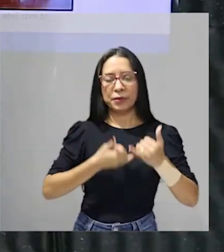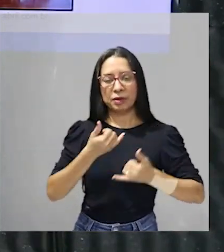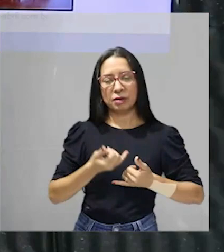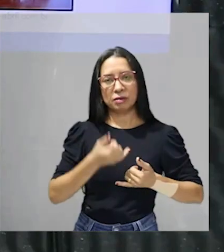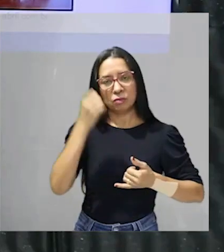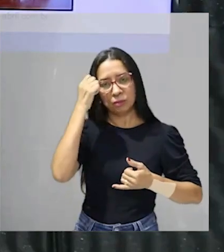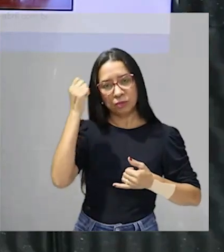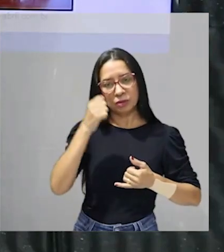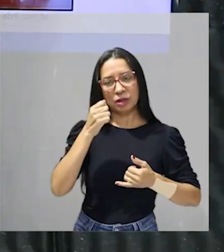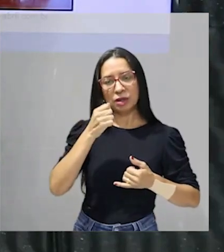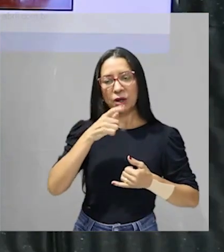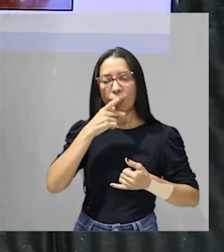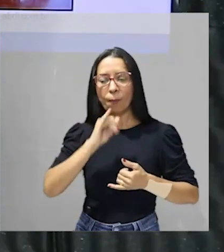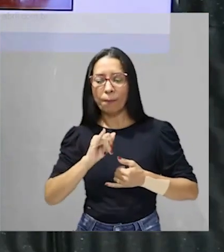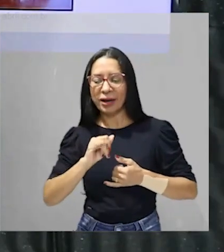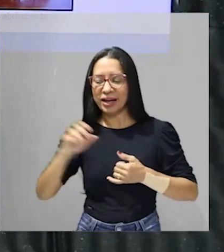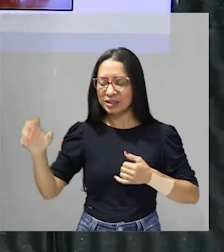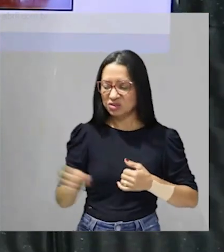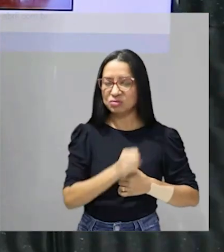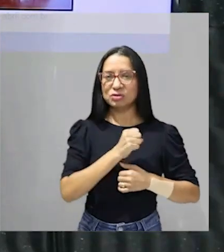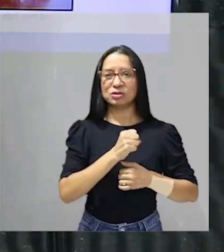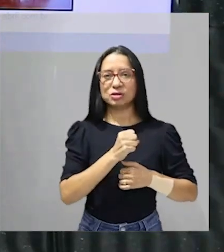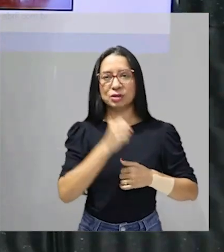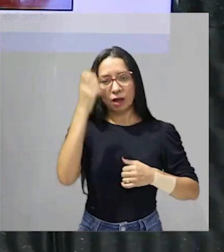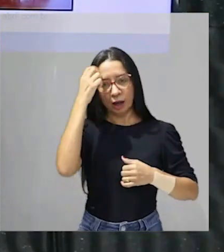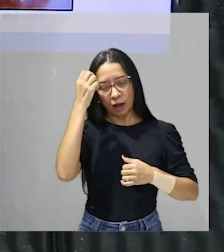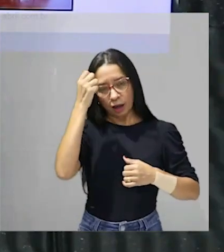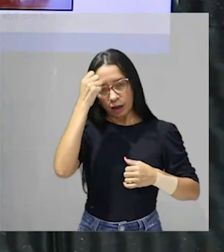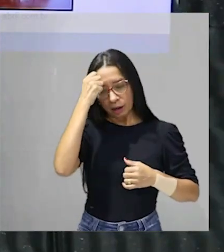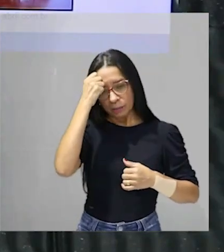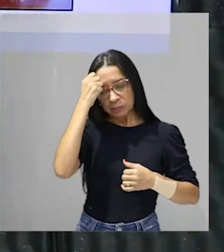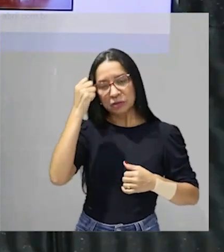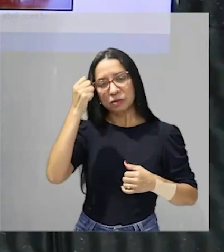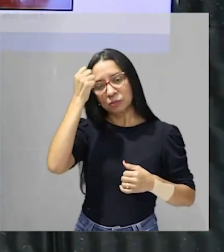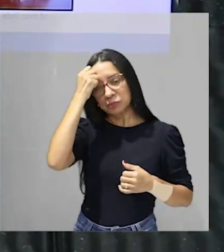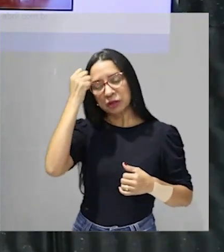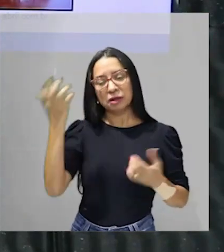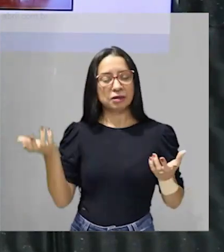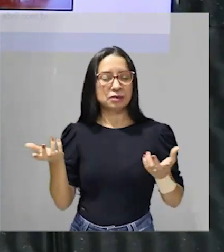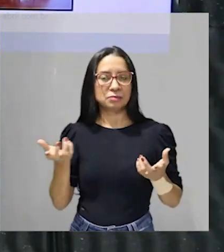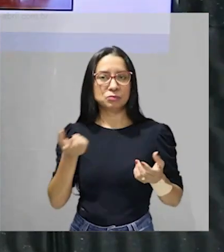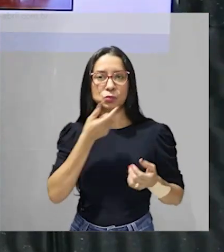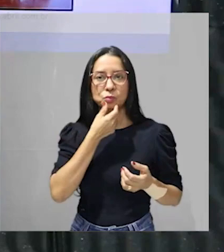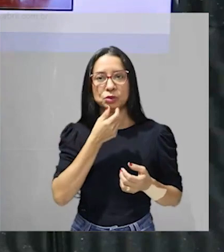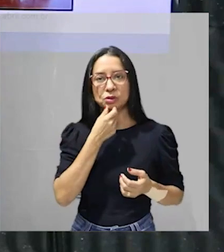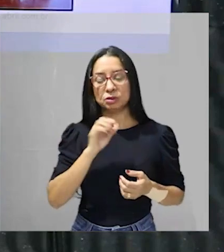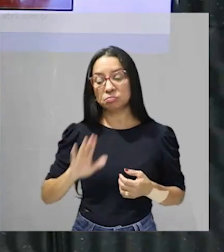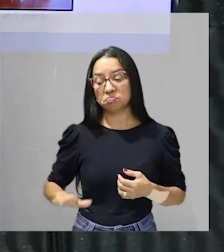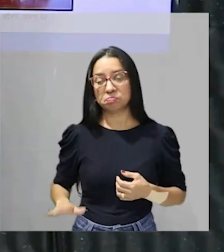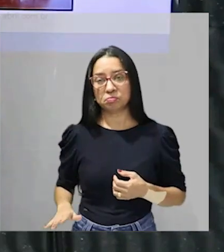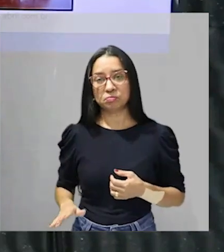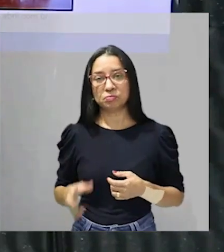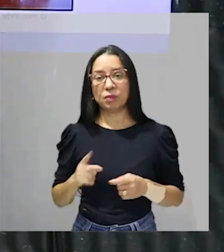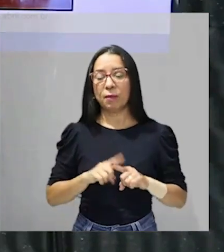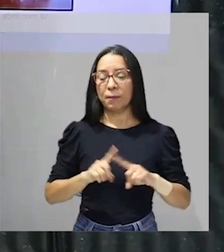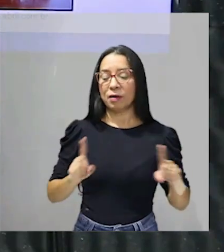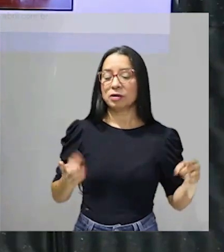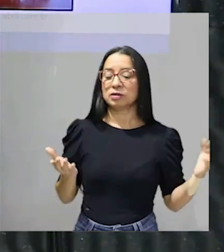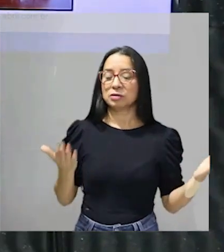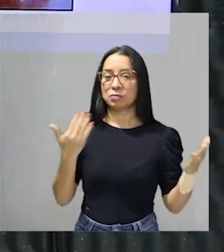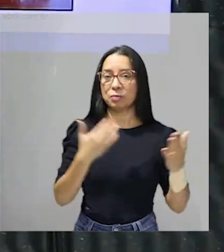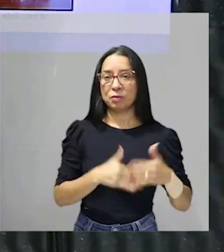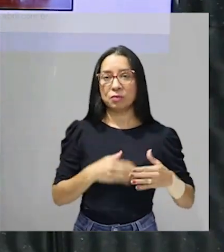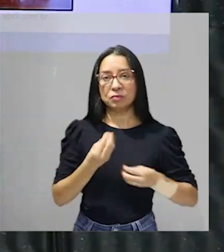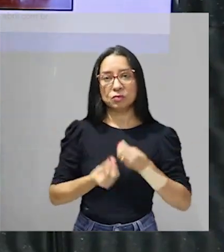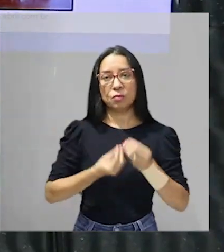e tira aquela boneca da criança toma a boneca da criança do menino mas nas provas